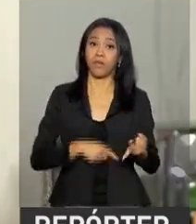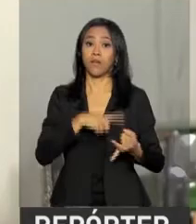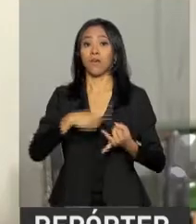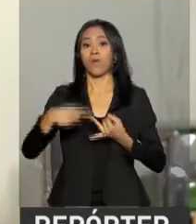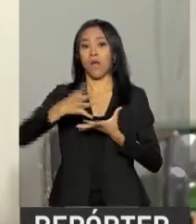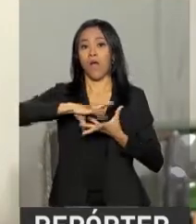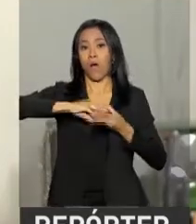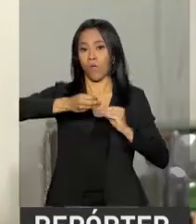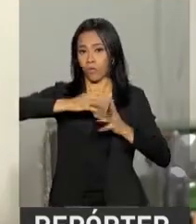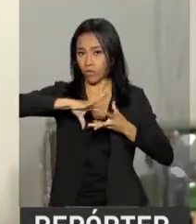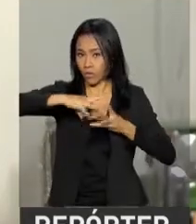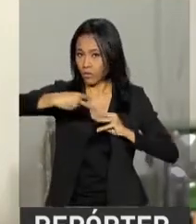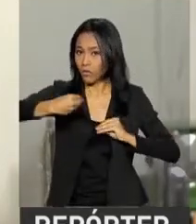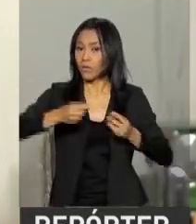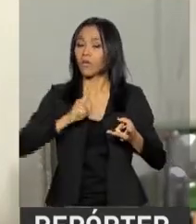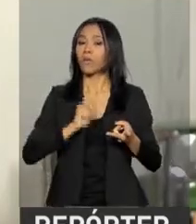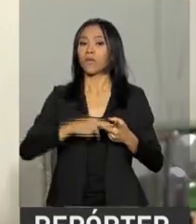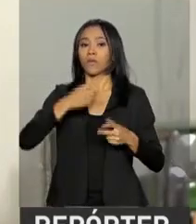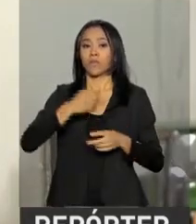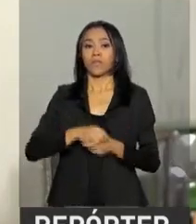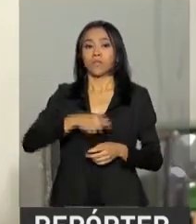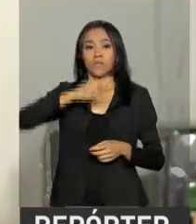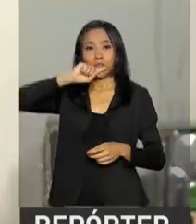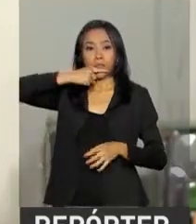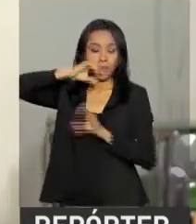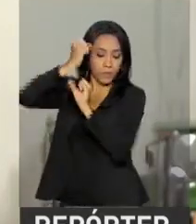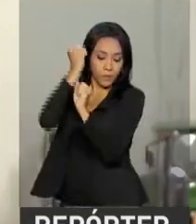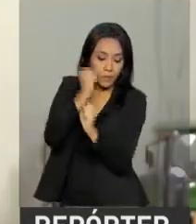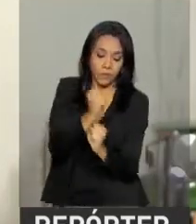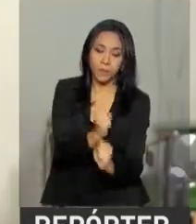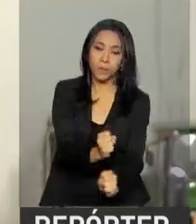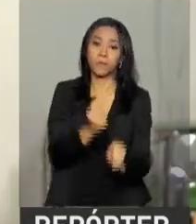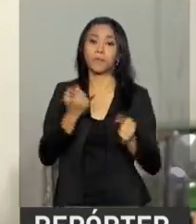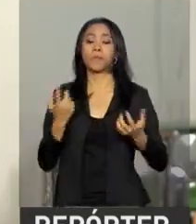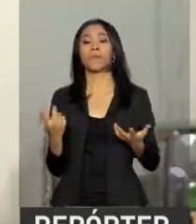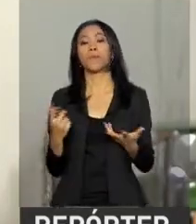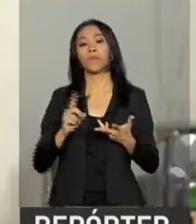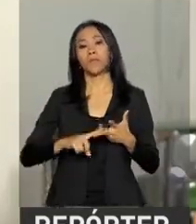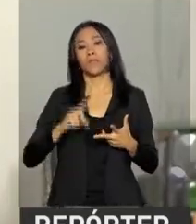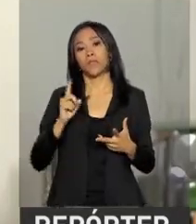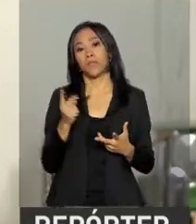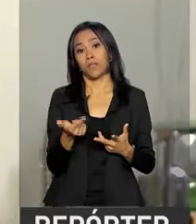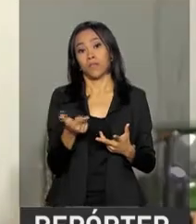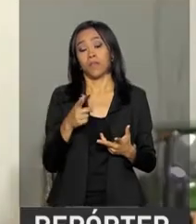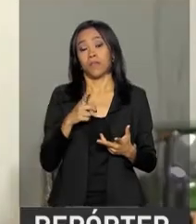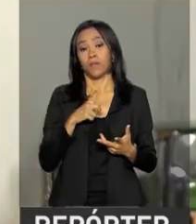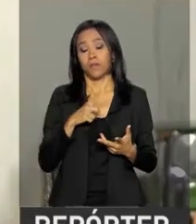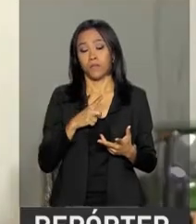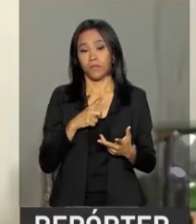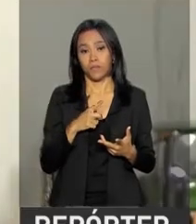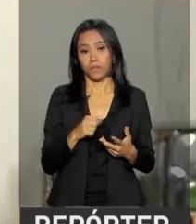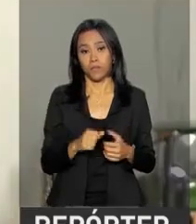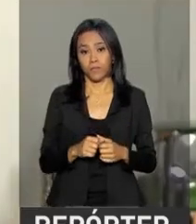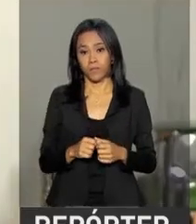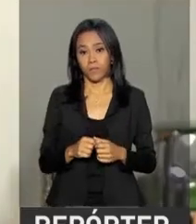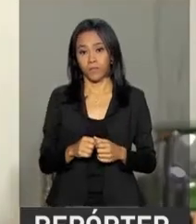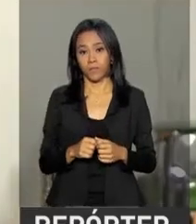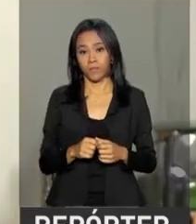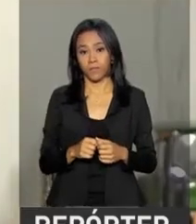algodão entre a cana de açúcar temos o hugo temos a